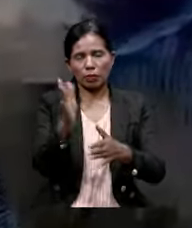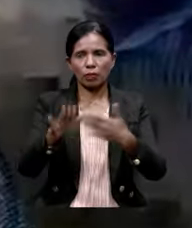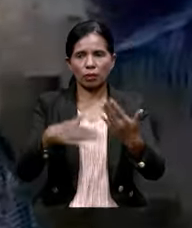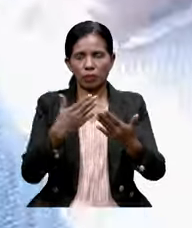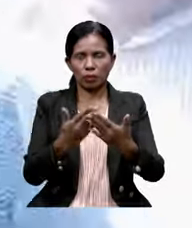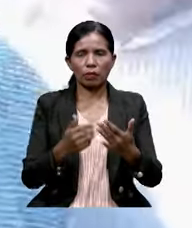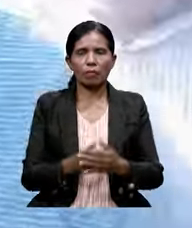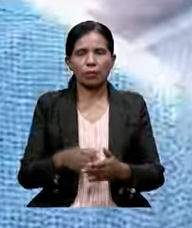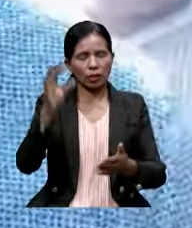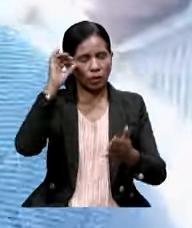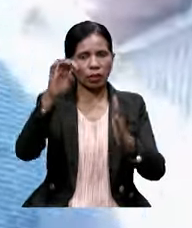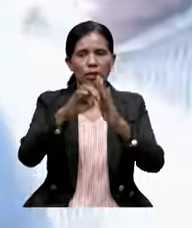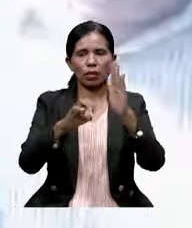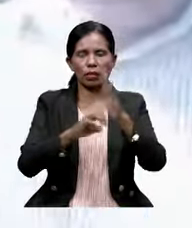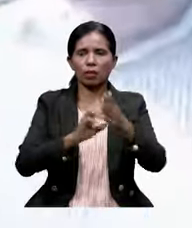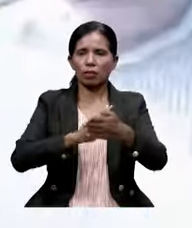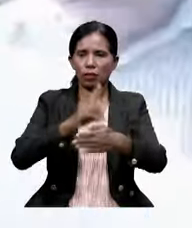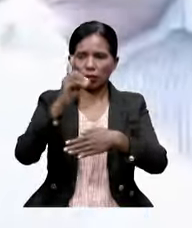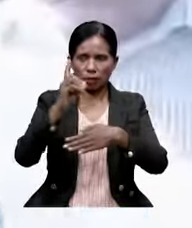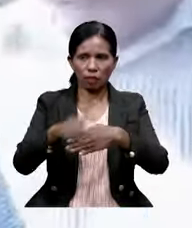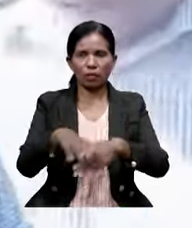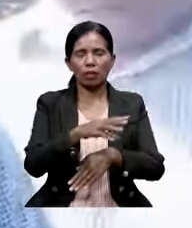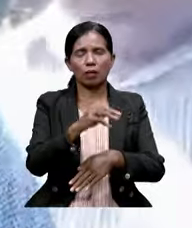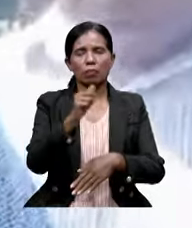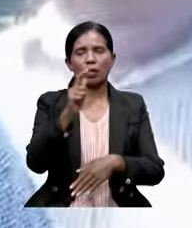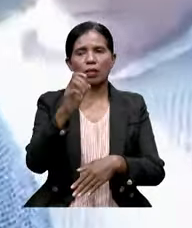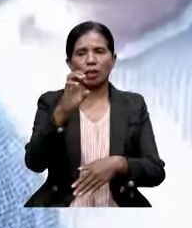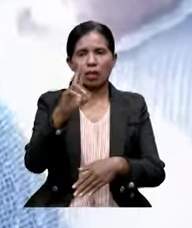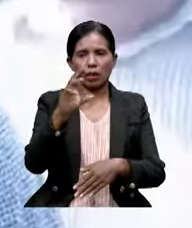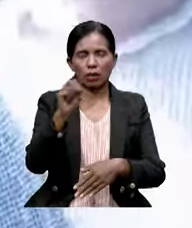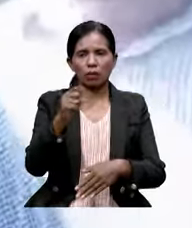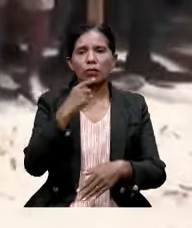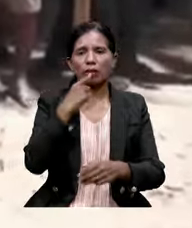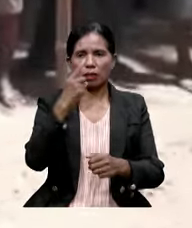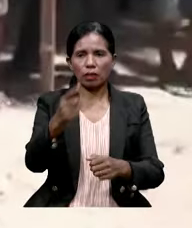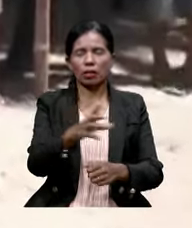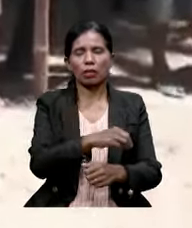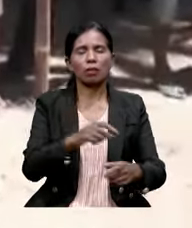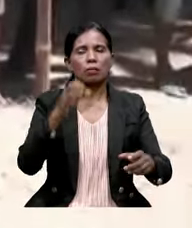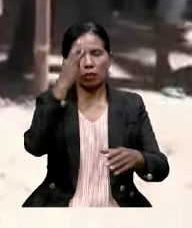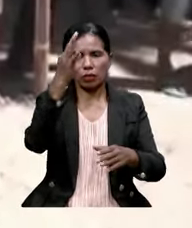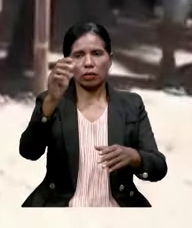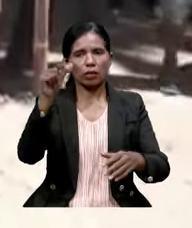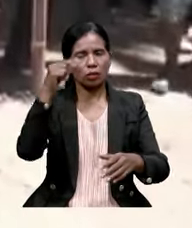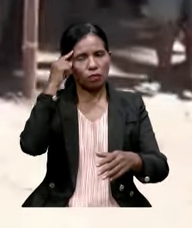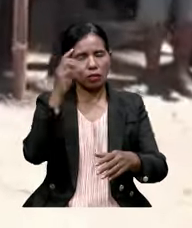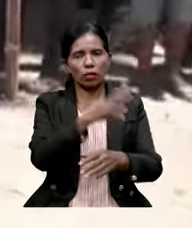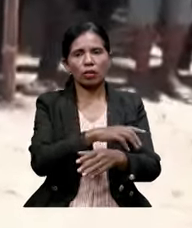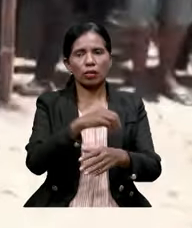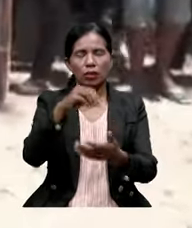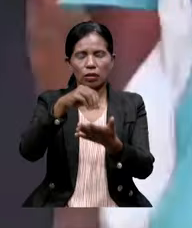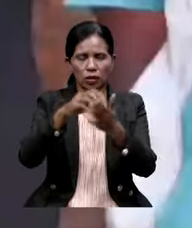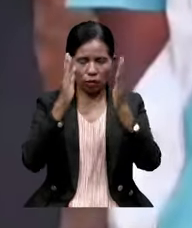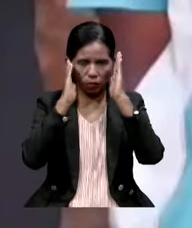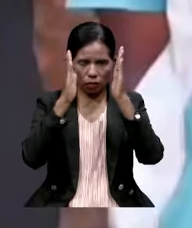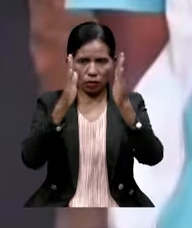ne, secretário Estado de Desenvolvimento Local, Mateus dos Santos, talo hatete, ba futuro governo central se tau